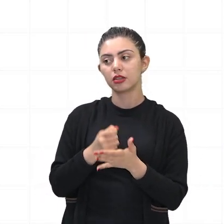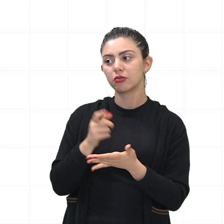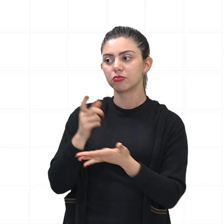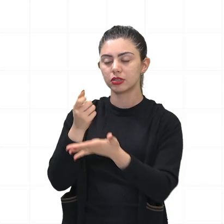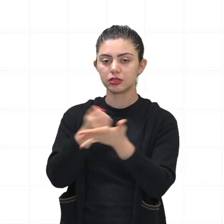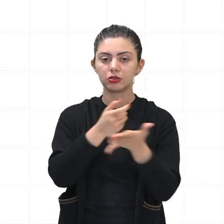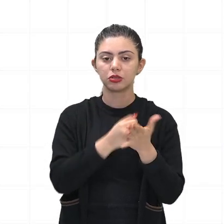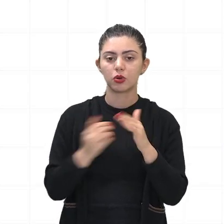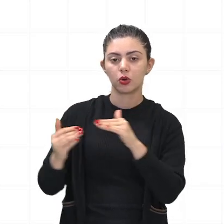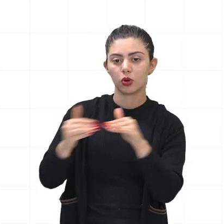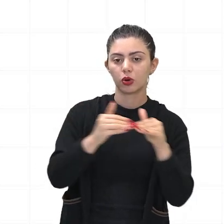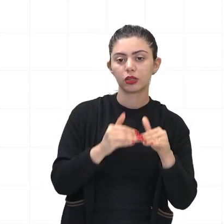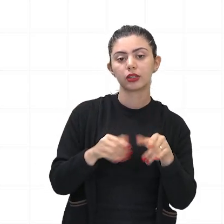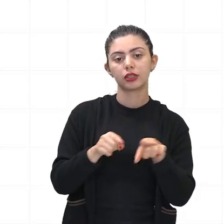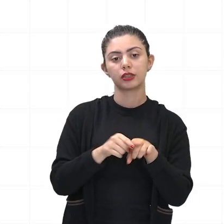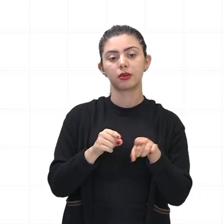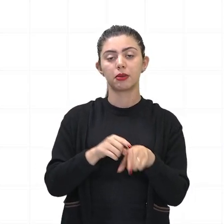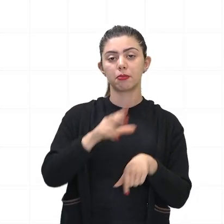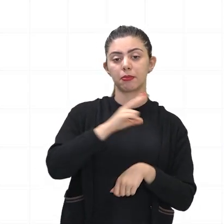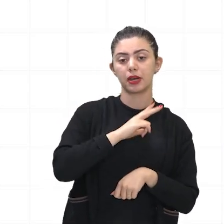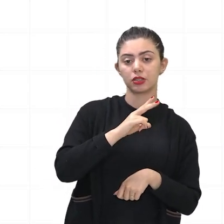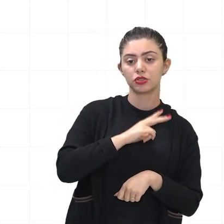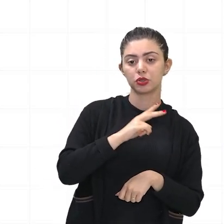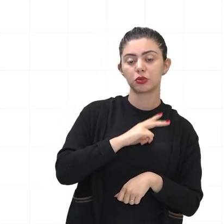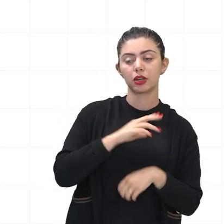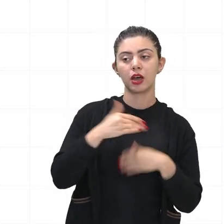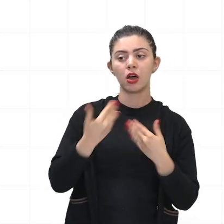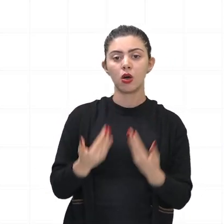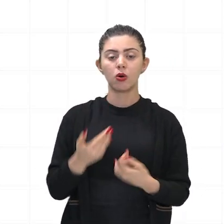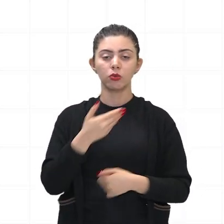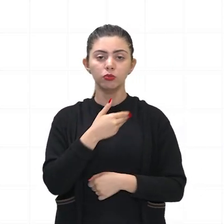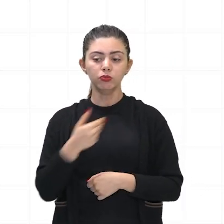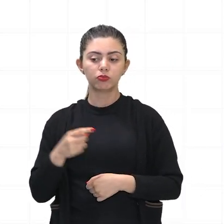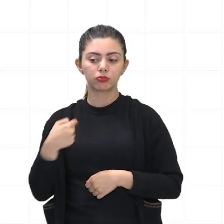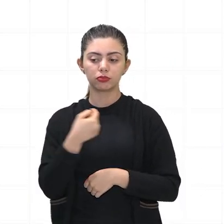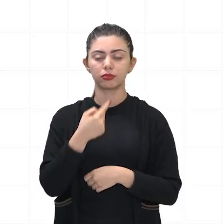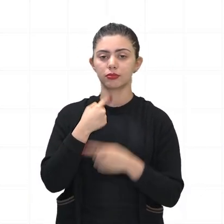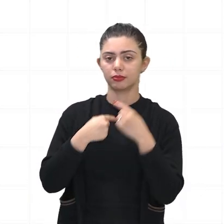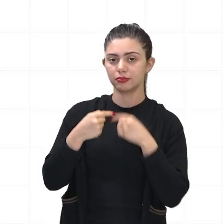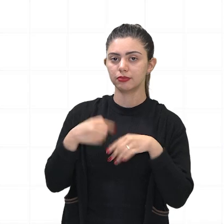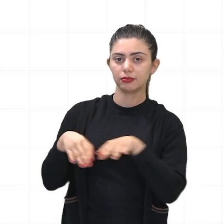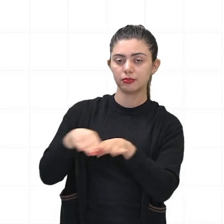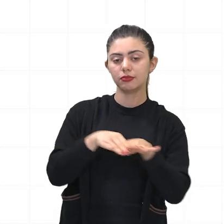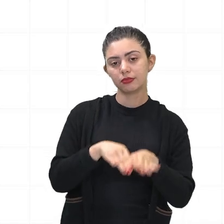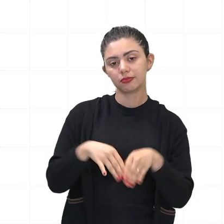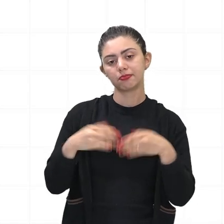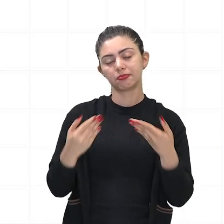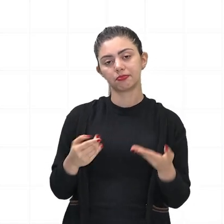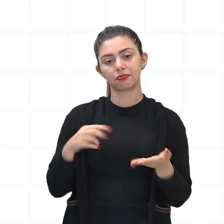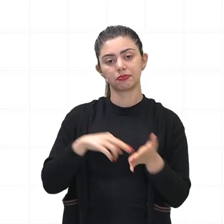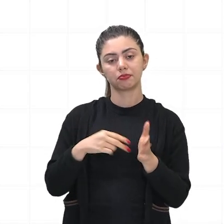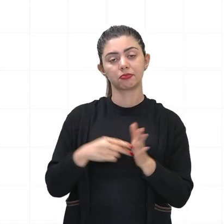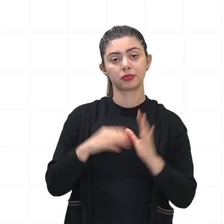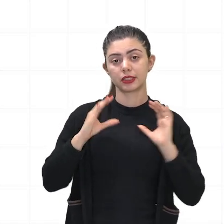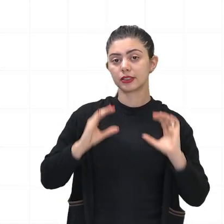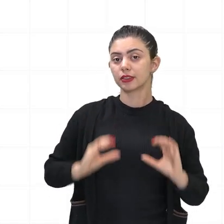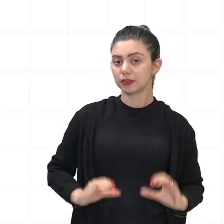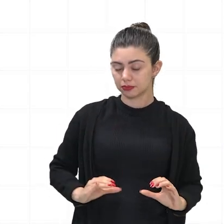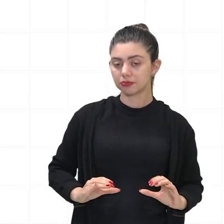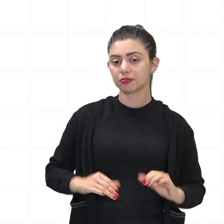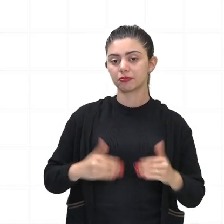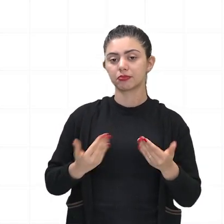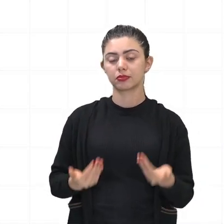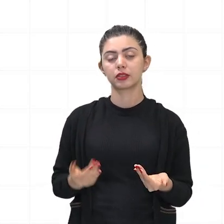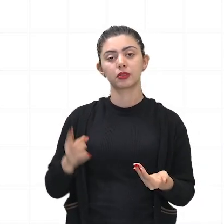limites entre o que é pessoal e o que é de interesse comum. Então nós podemos dizer que a cidadania,